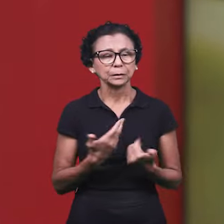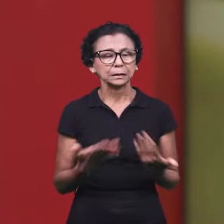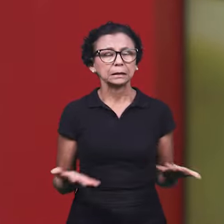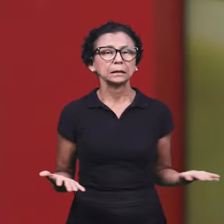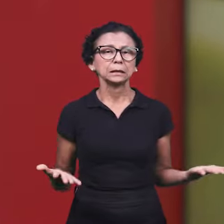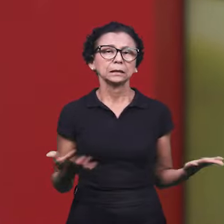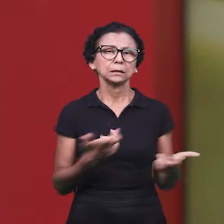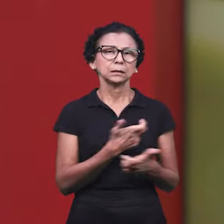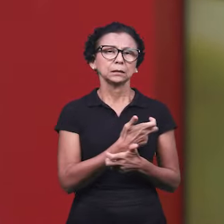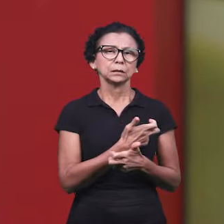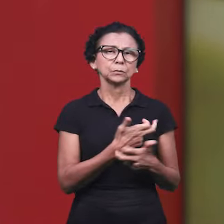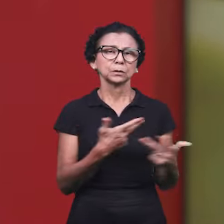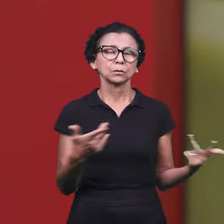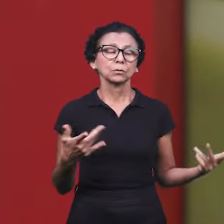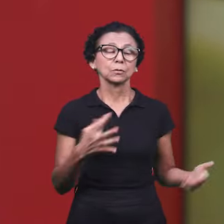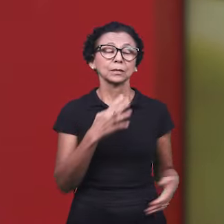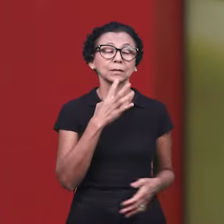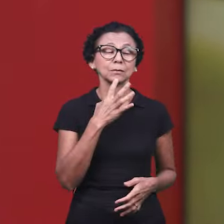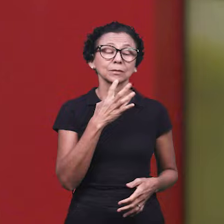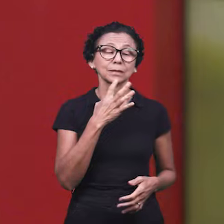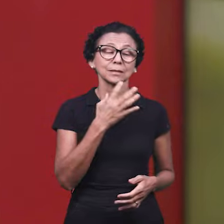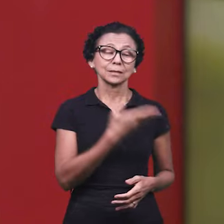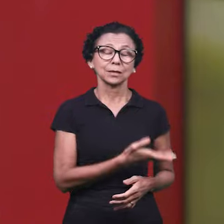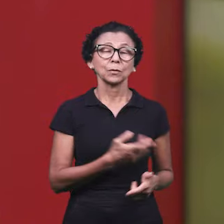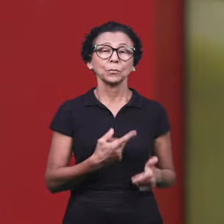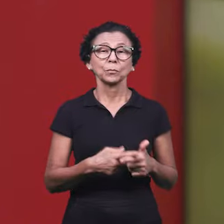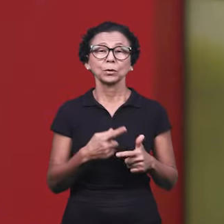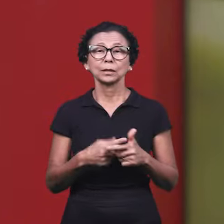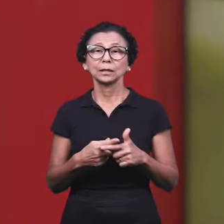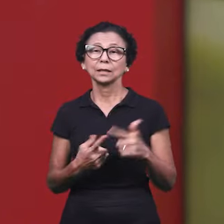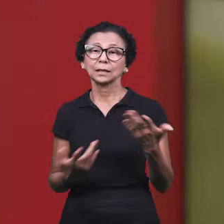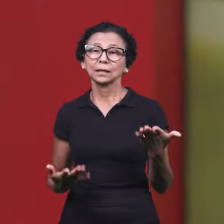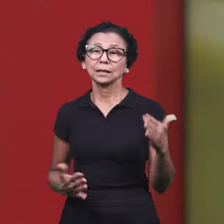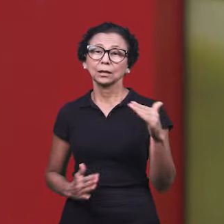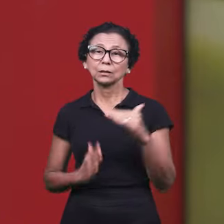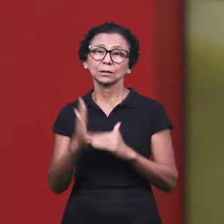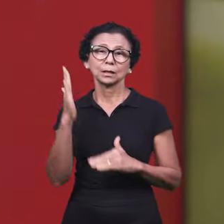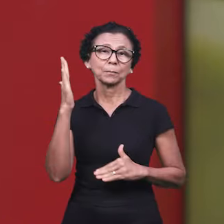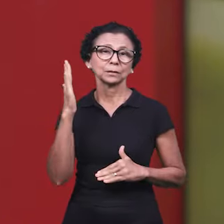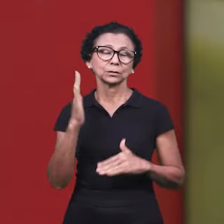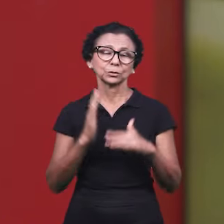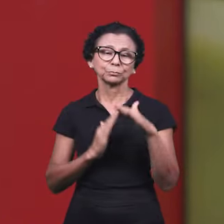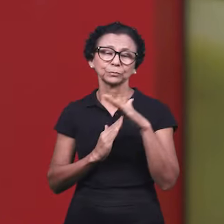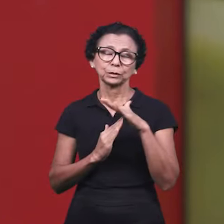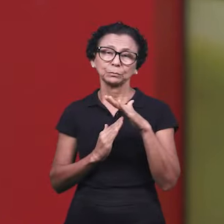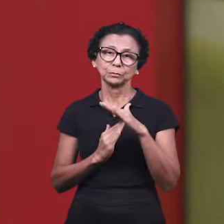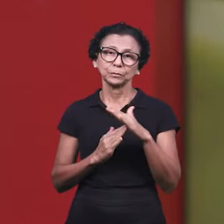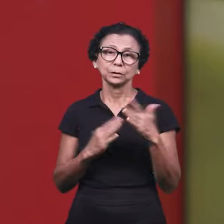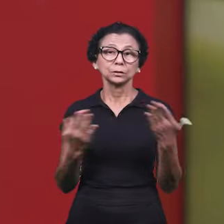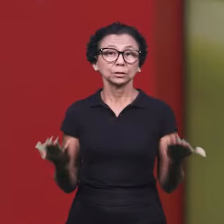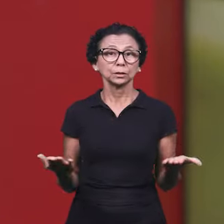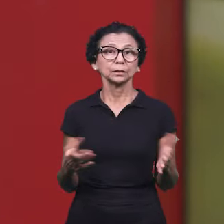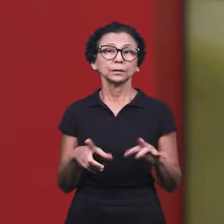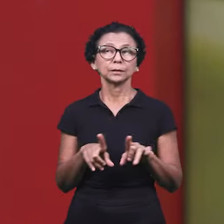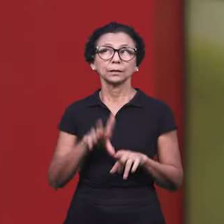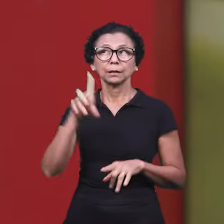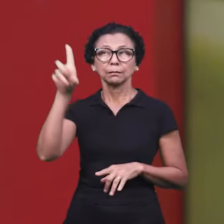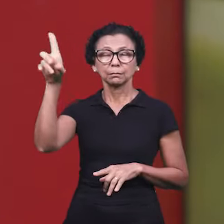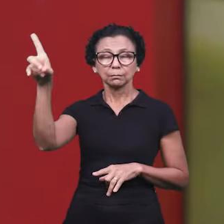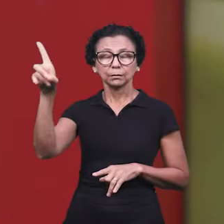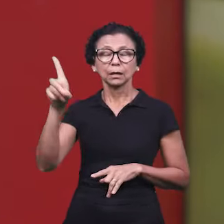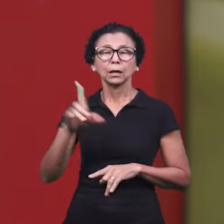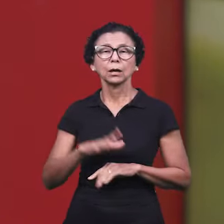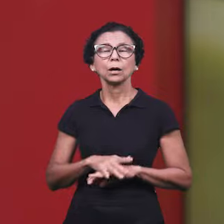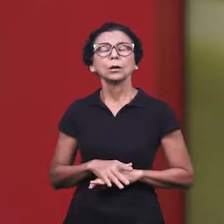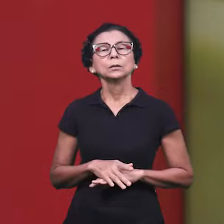família né os limites até mesmo podemos dizer estabelecidos por Deus e quando ele se vê na situação